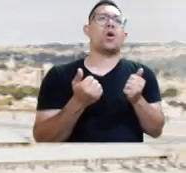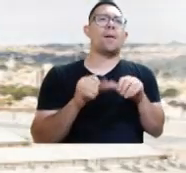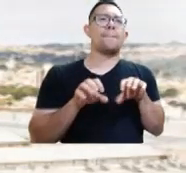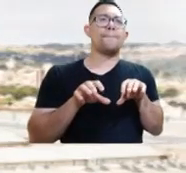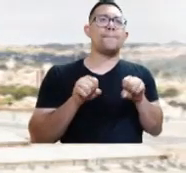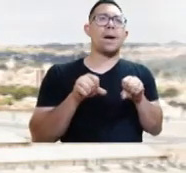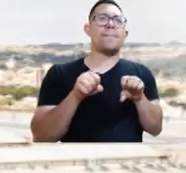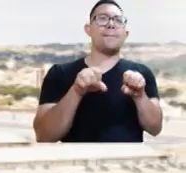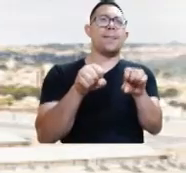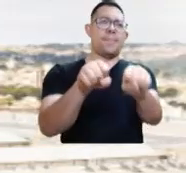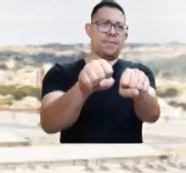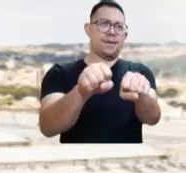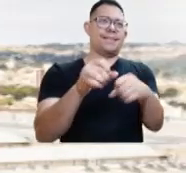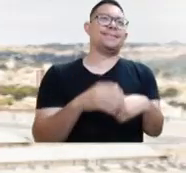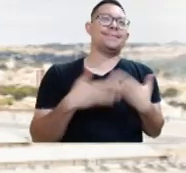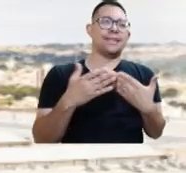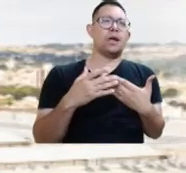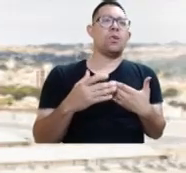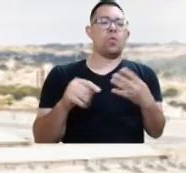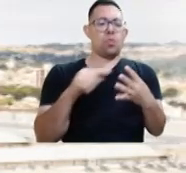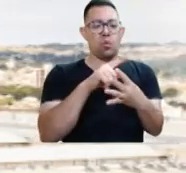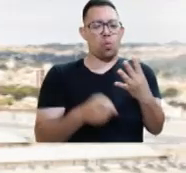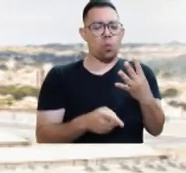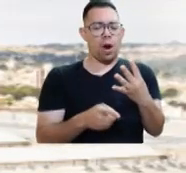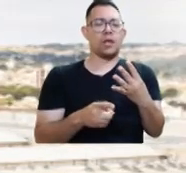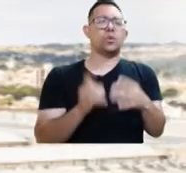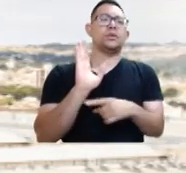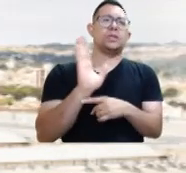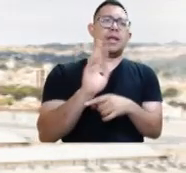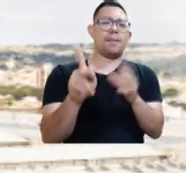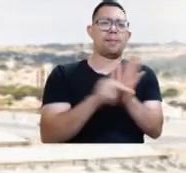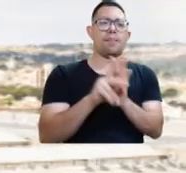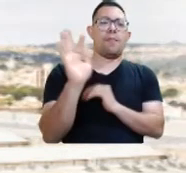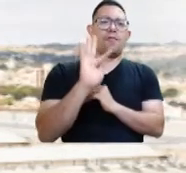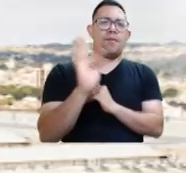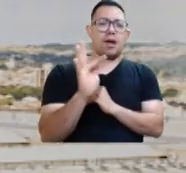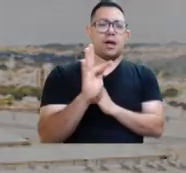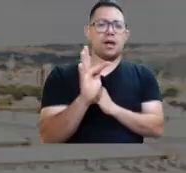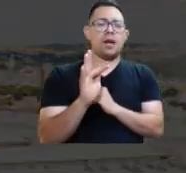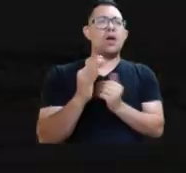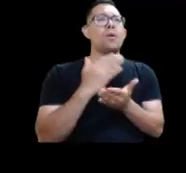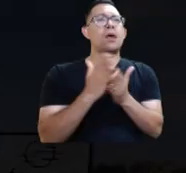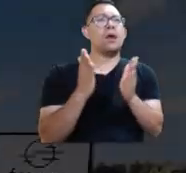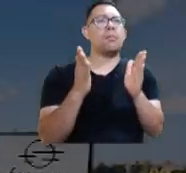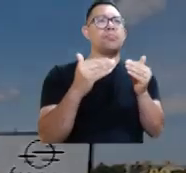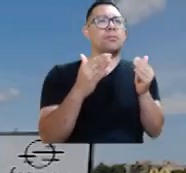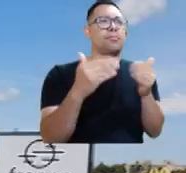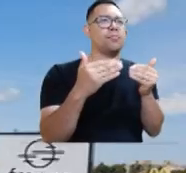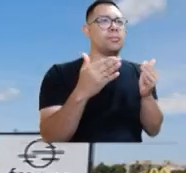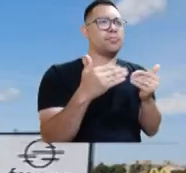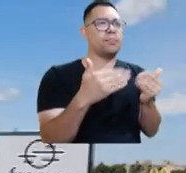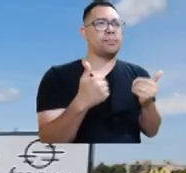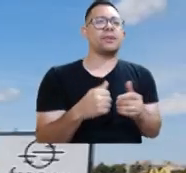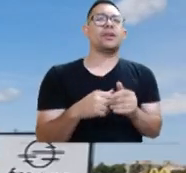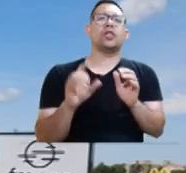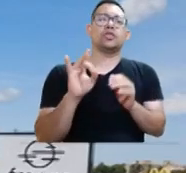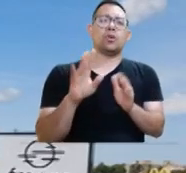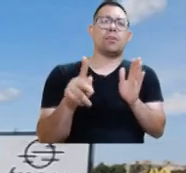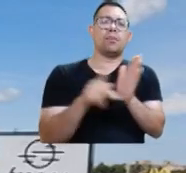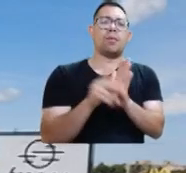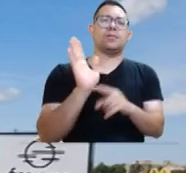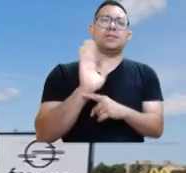acabaram tomando gradativamente o espaço dos cinemas pré-existentes, de modo que em alguns anos só